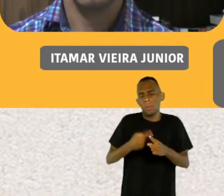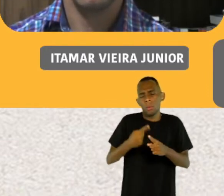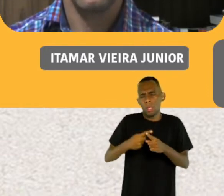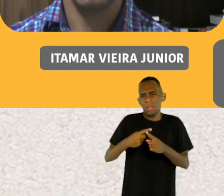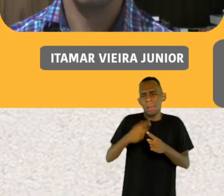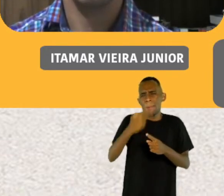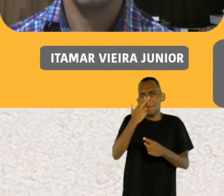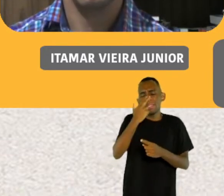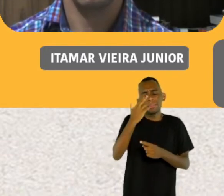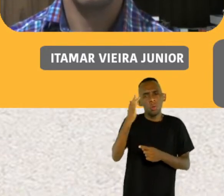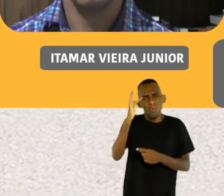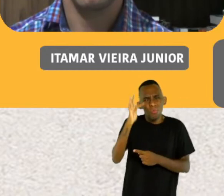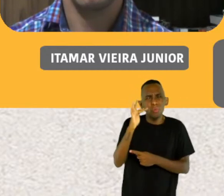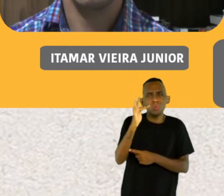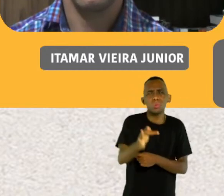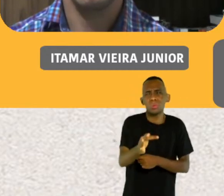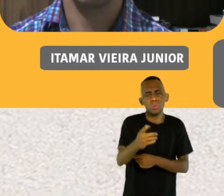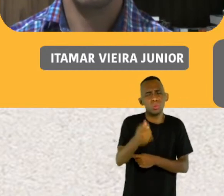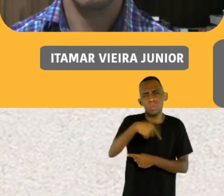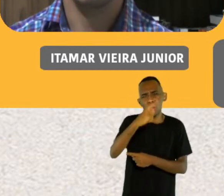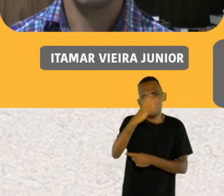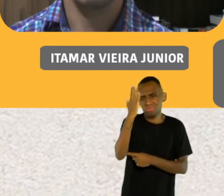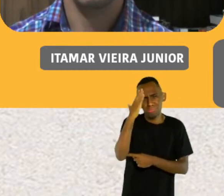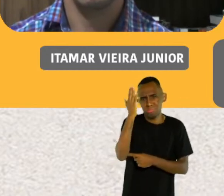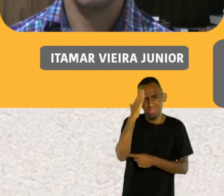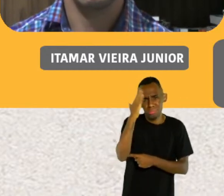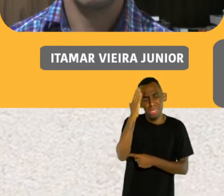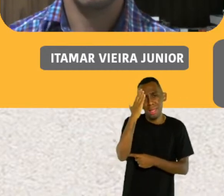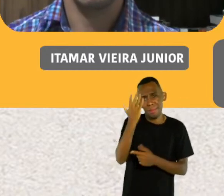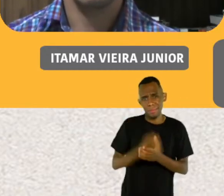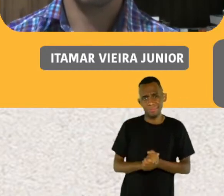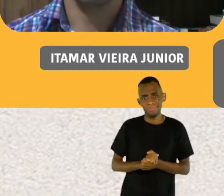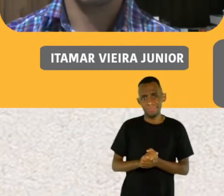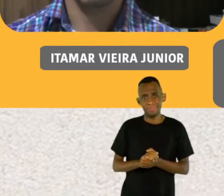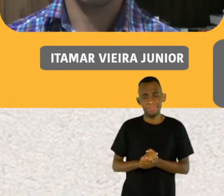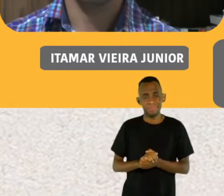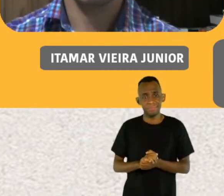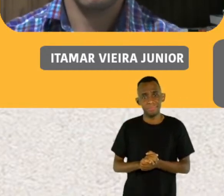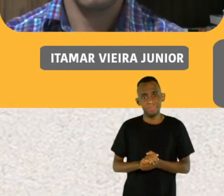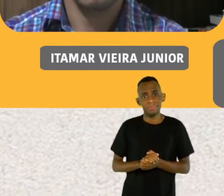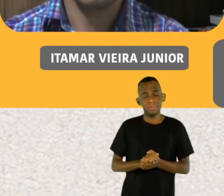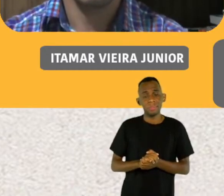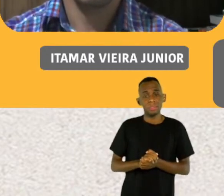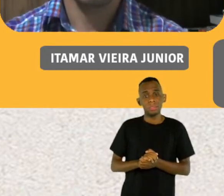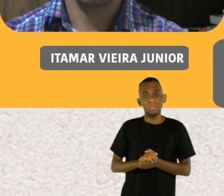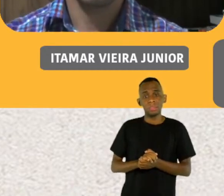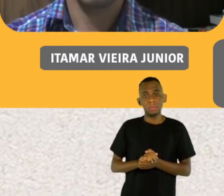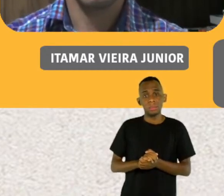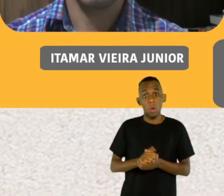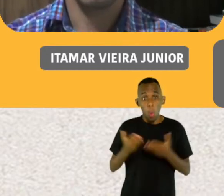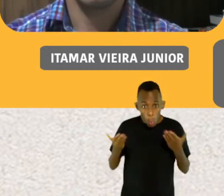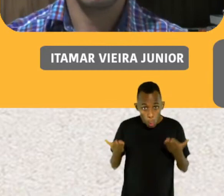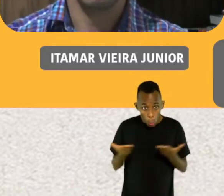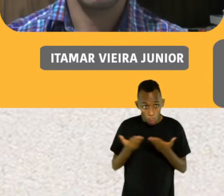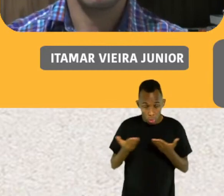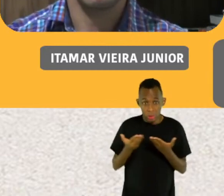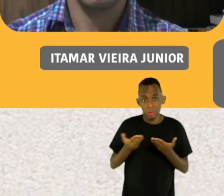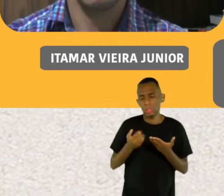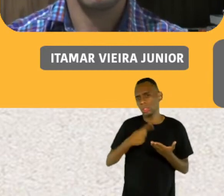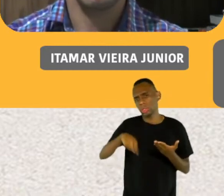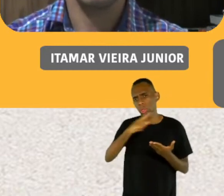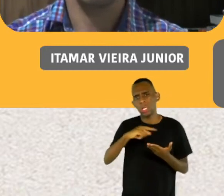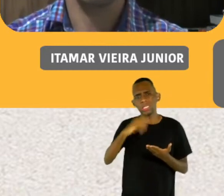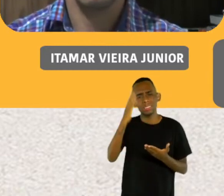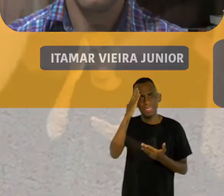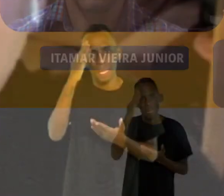hoje do que o futuro foi incerto para outras pessoas. Tem sempre incerteza a respeito do futuro, mas hoje nós sabemos que não